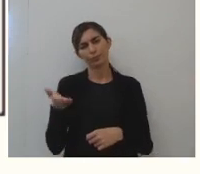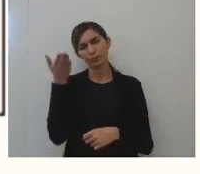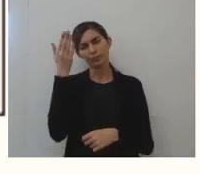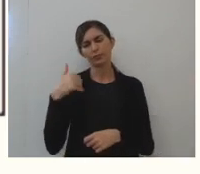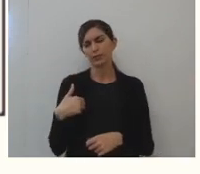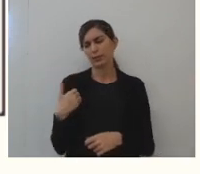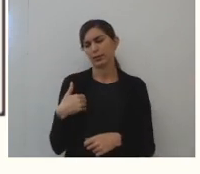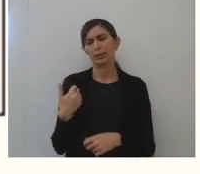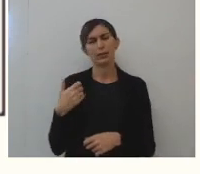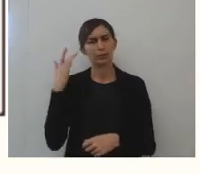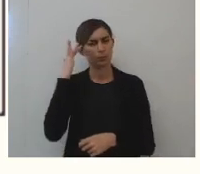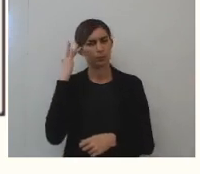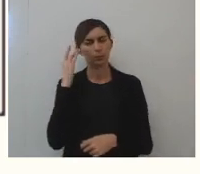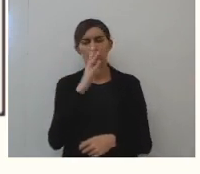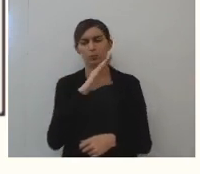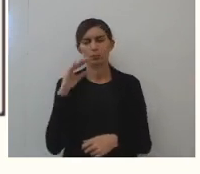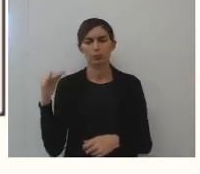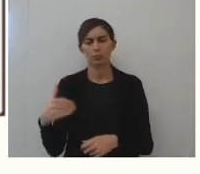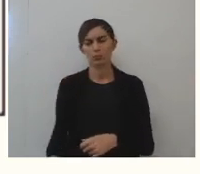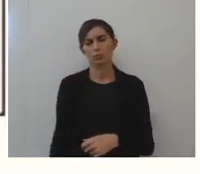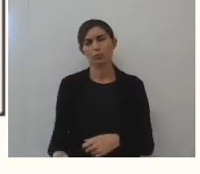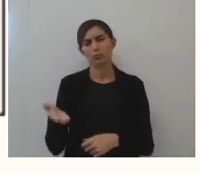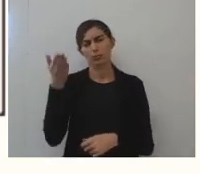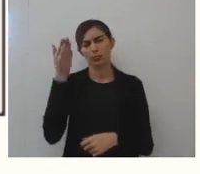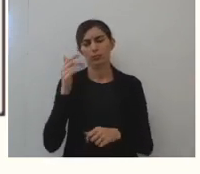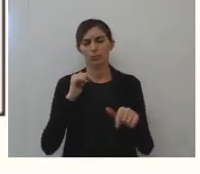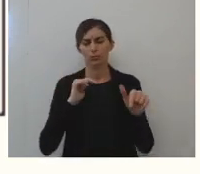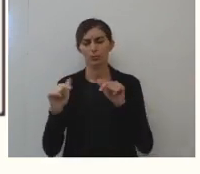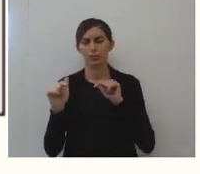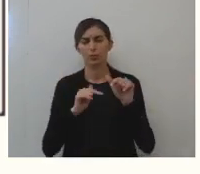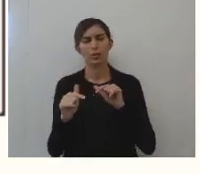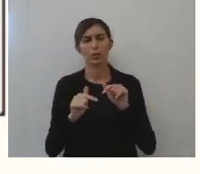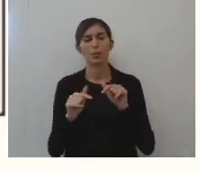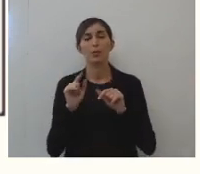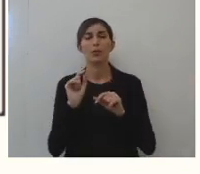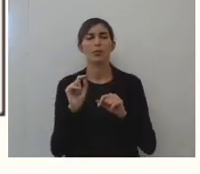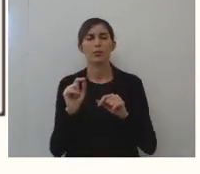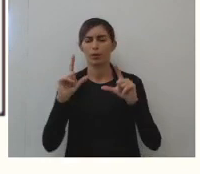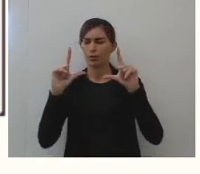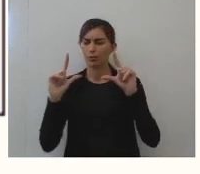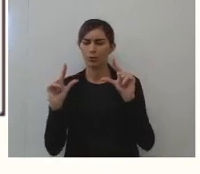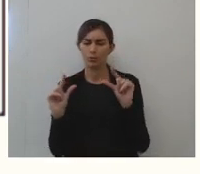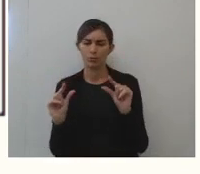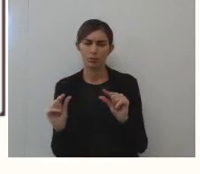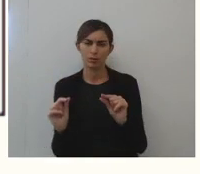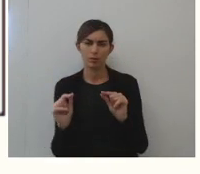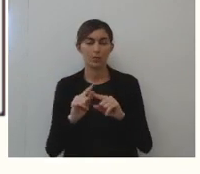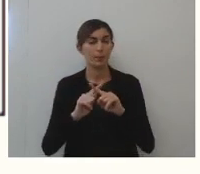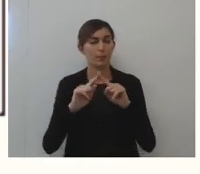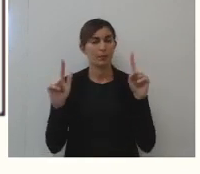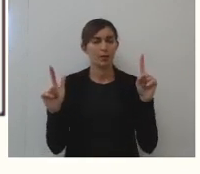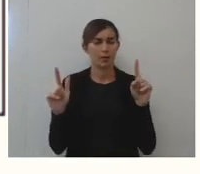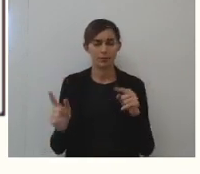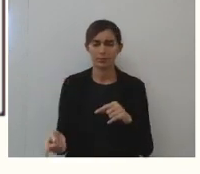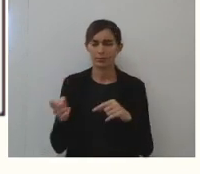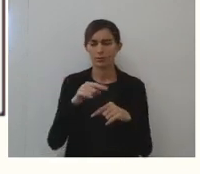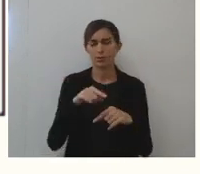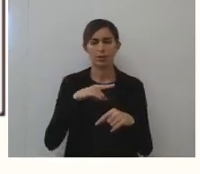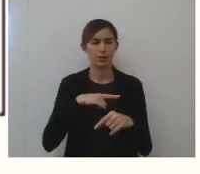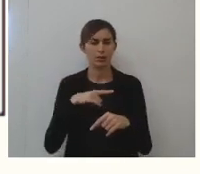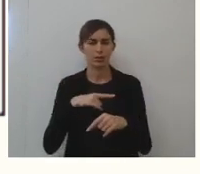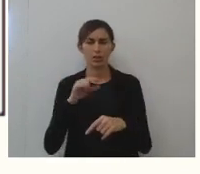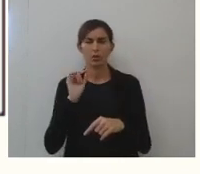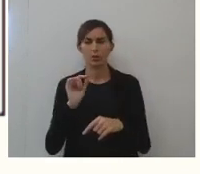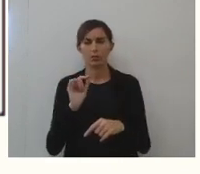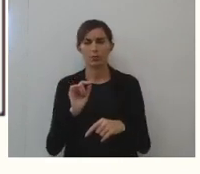passando, né, a gente vai amadurecendo, esse índice de desemprego ele vai diminuindo. Mas do outro lado, eu tenho um termo